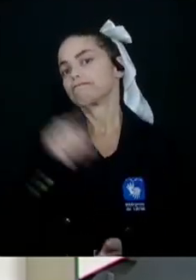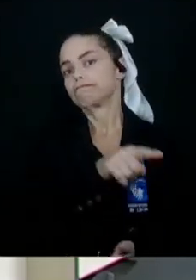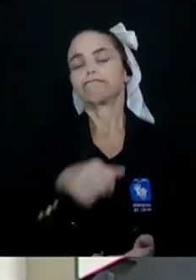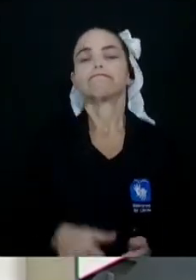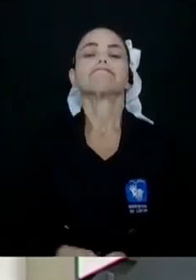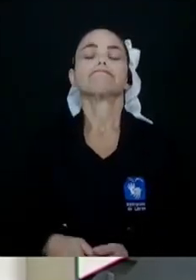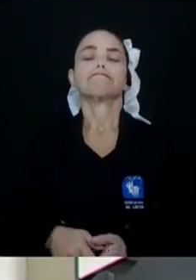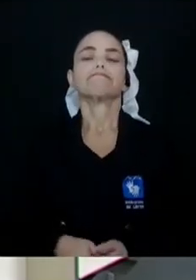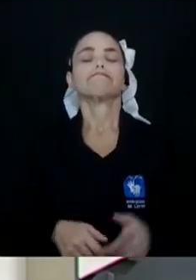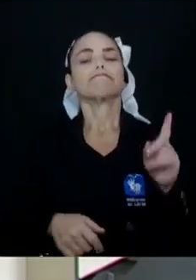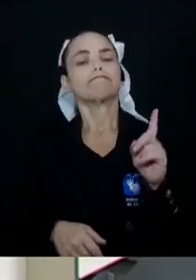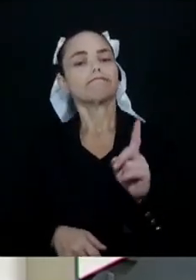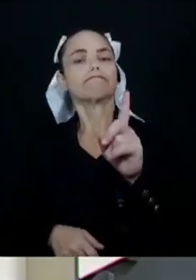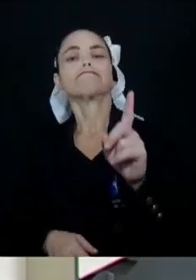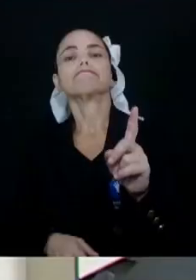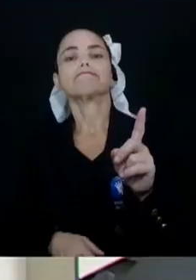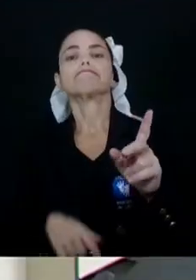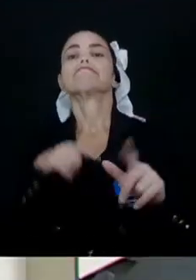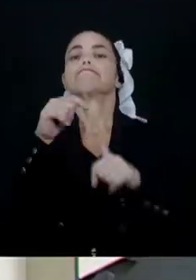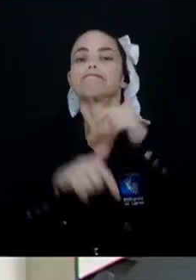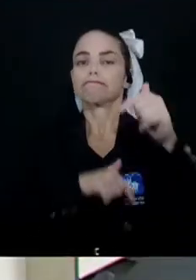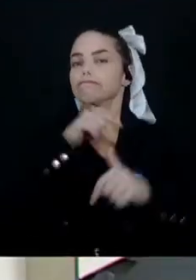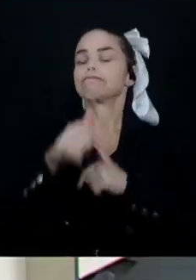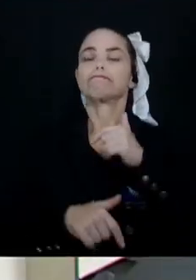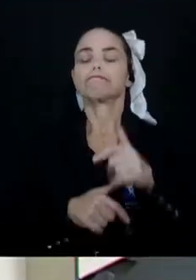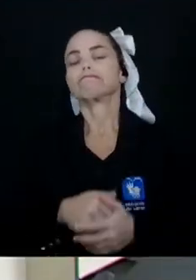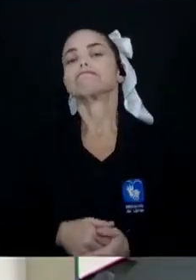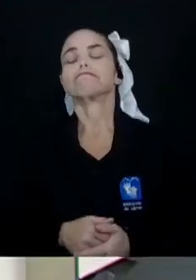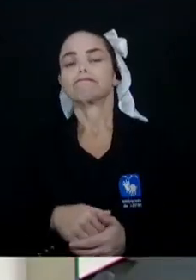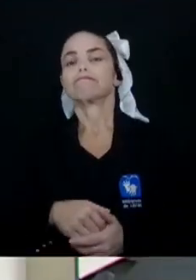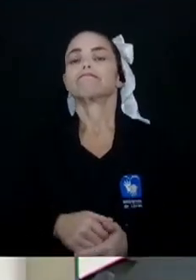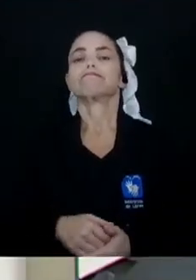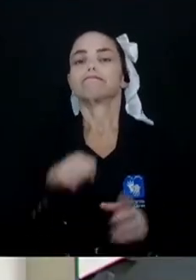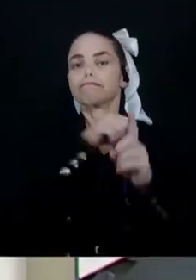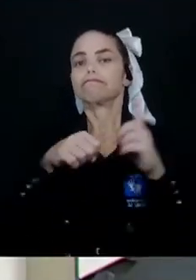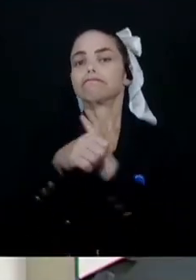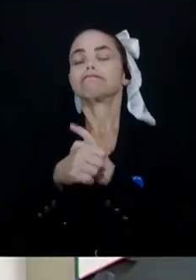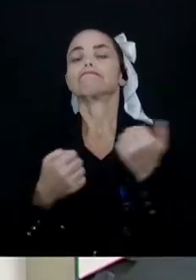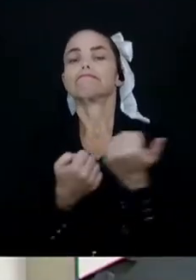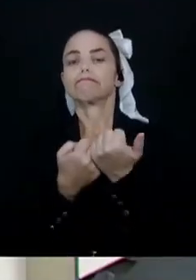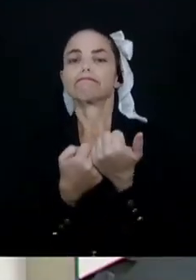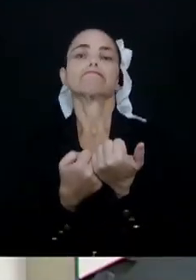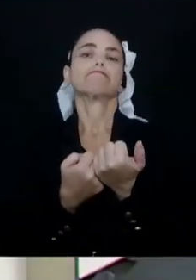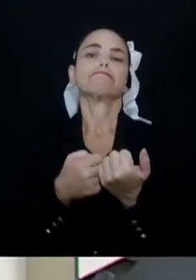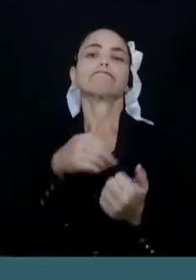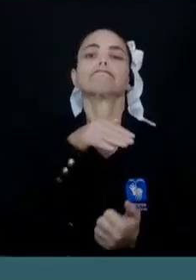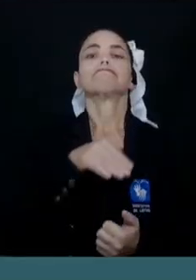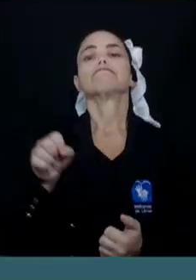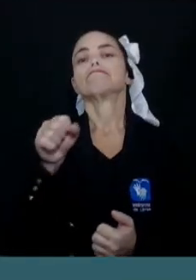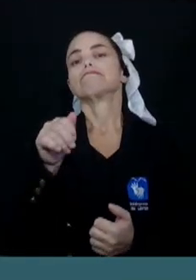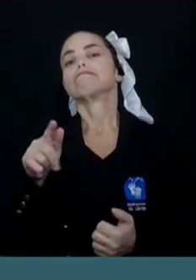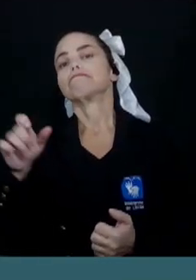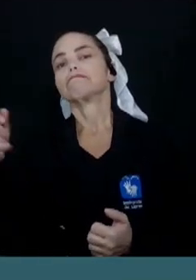para trabalhar, né? A sociedade está contando com os mesários, né? Não só a gente aqui da Justiça Eleitoral.